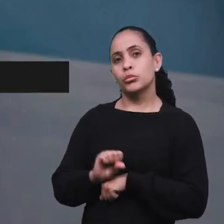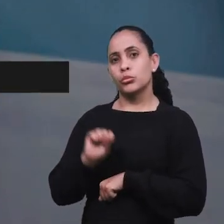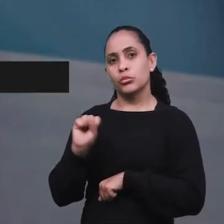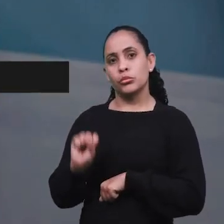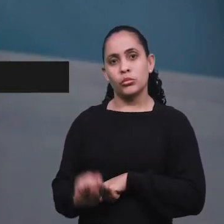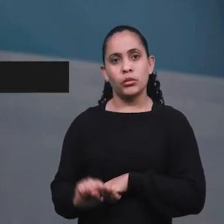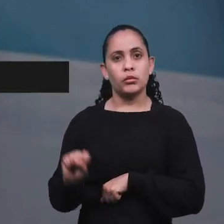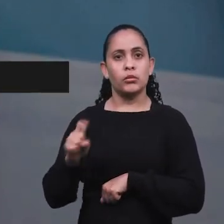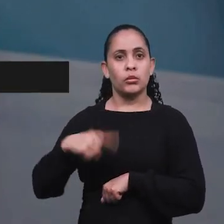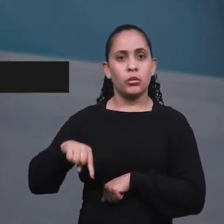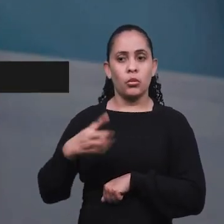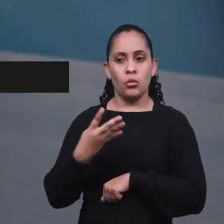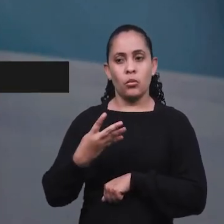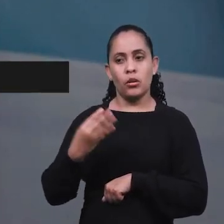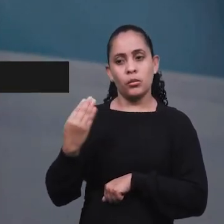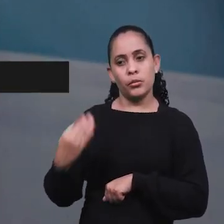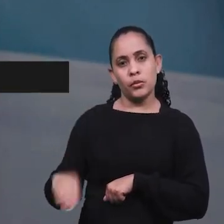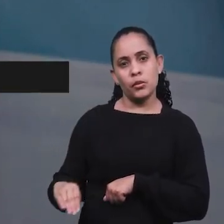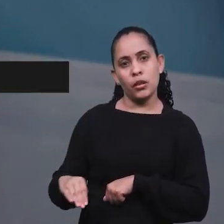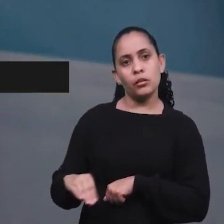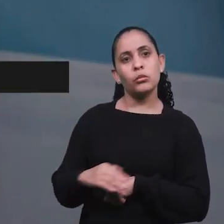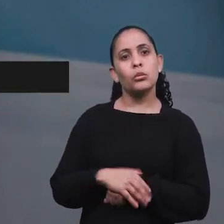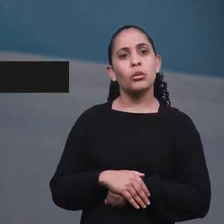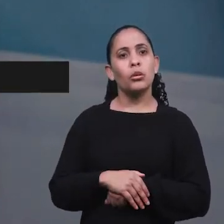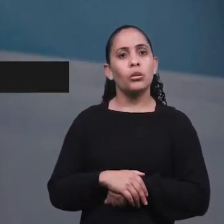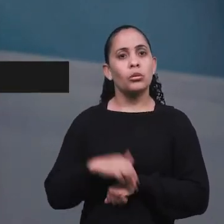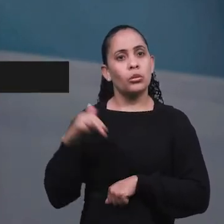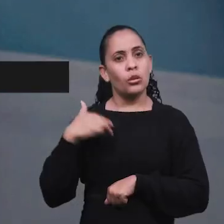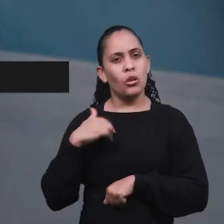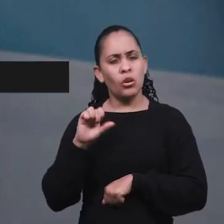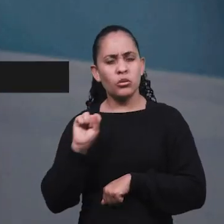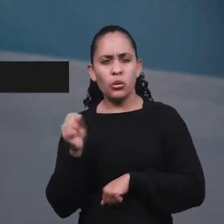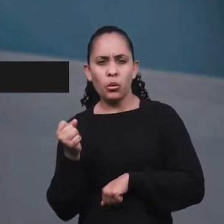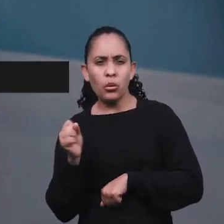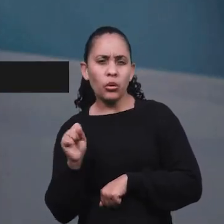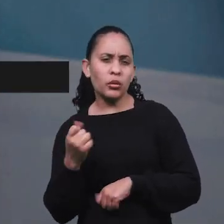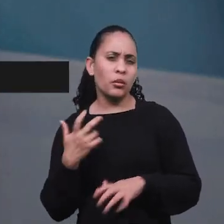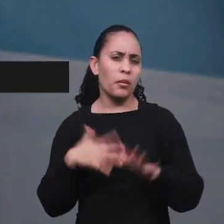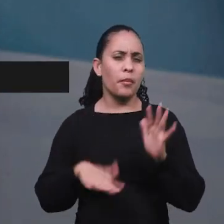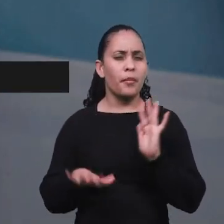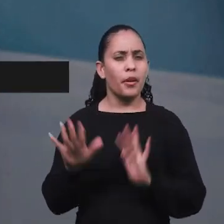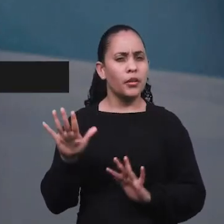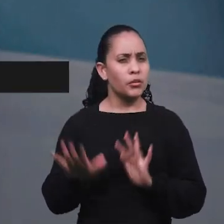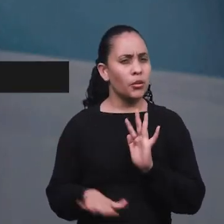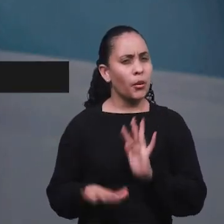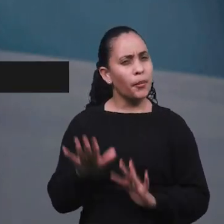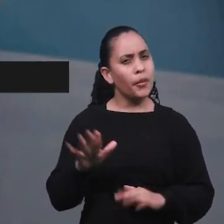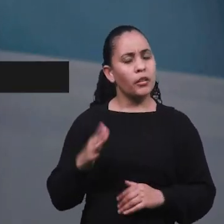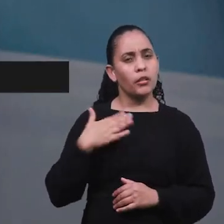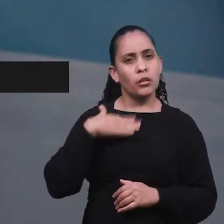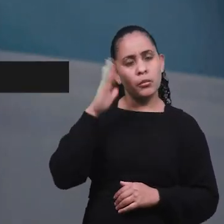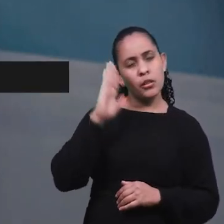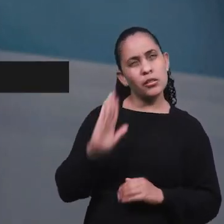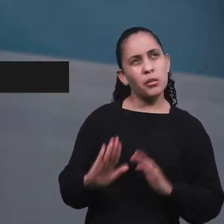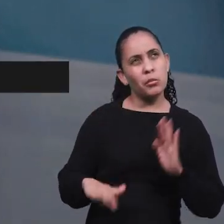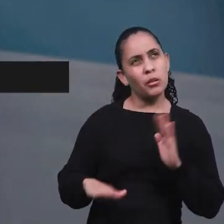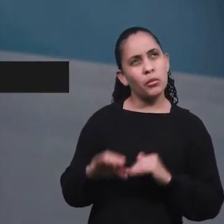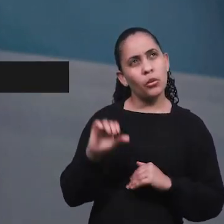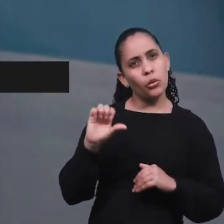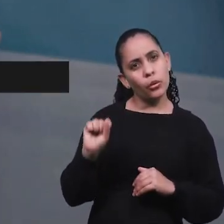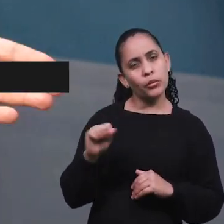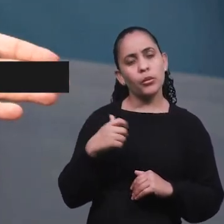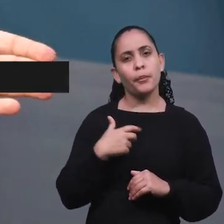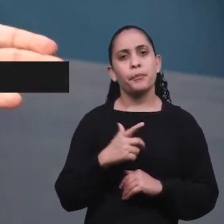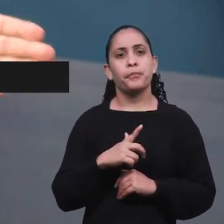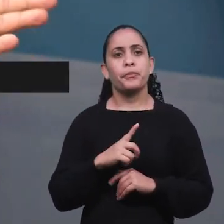Brasil ainda estão com imposto em 4%, no Nordeste já cobra 8%, né? A alíquota máxima de imposto no Brasil é 8%.